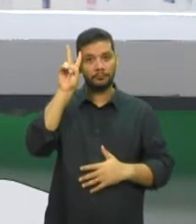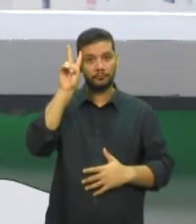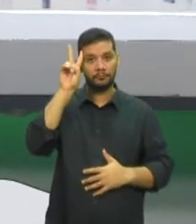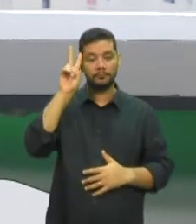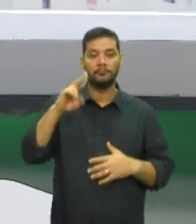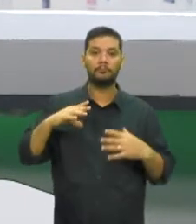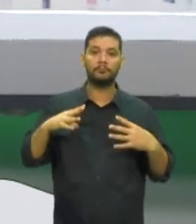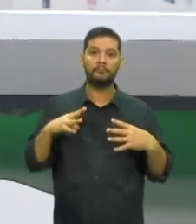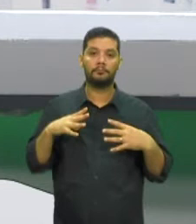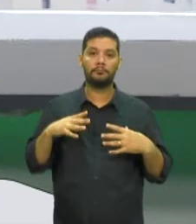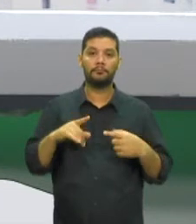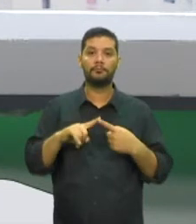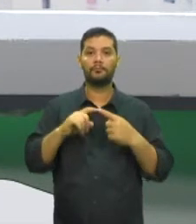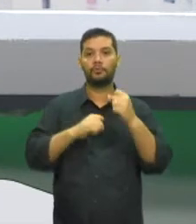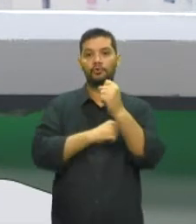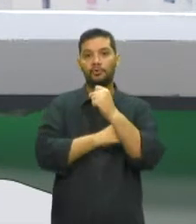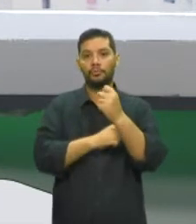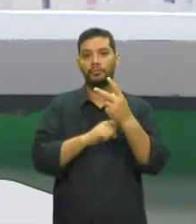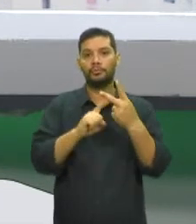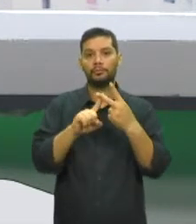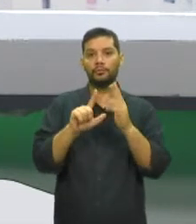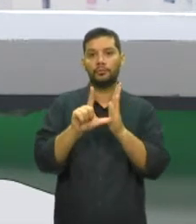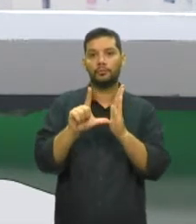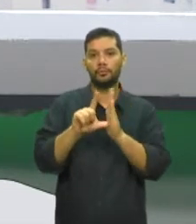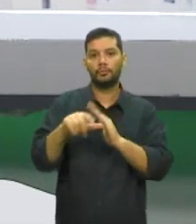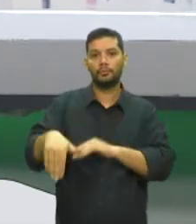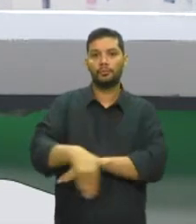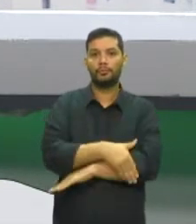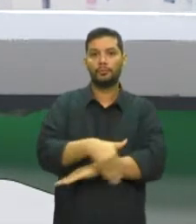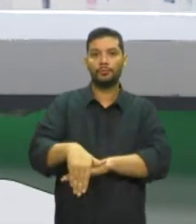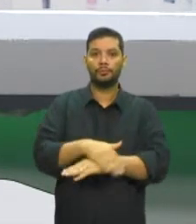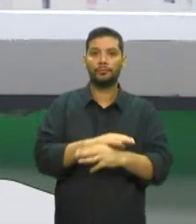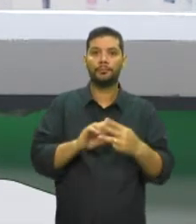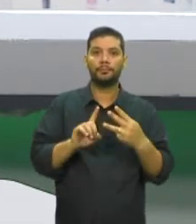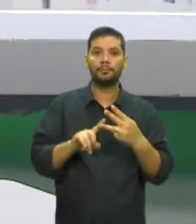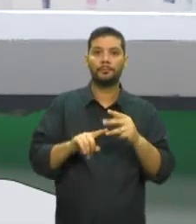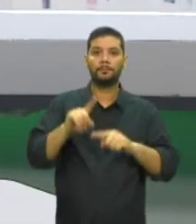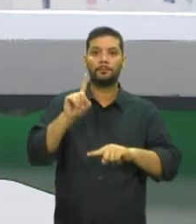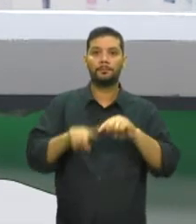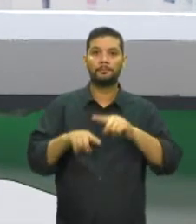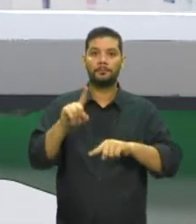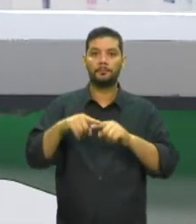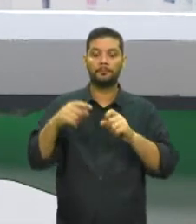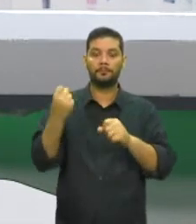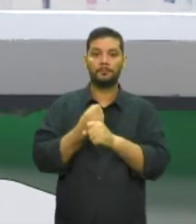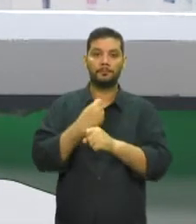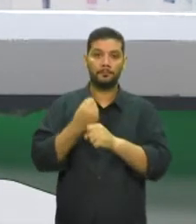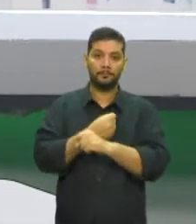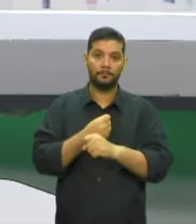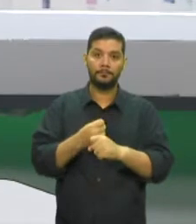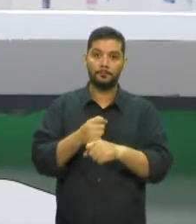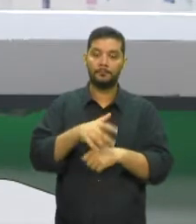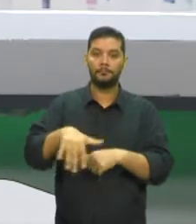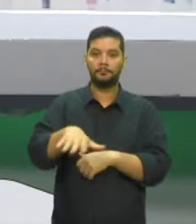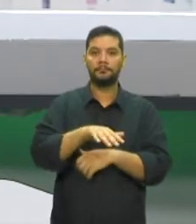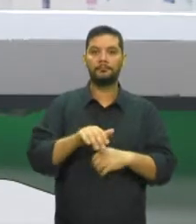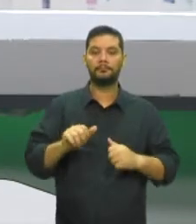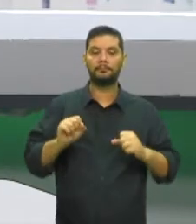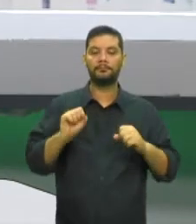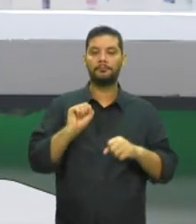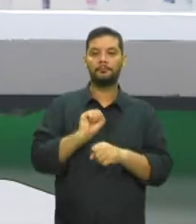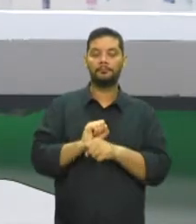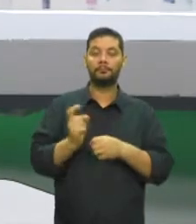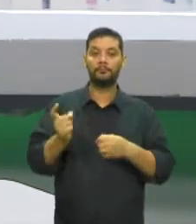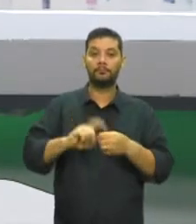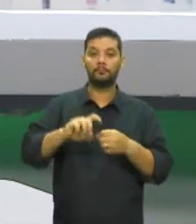de funcionar os shoppings, as lojas de rua e também de material de construção. As atividades serão retomadas na